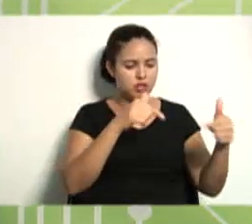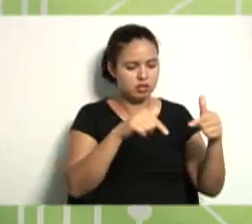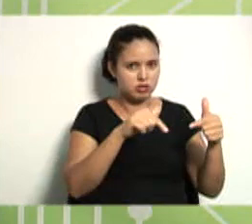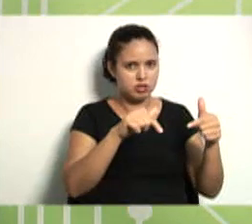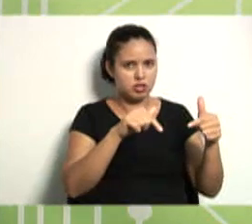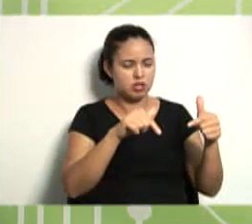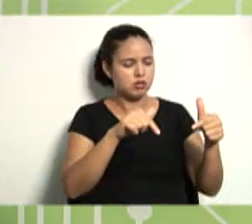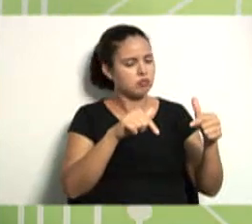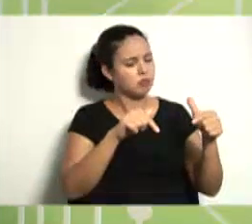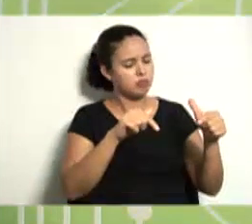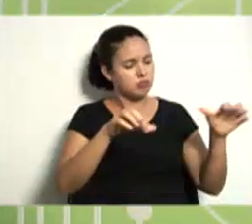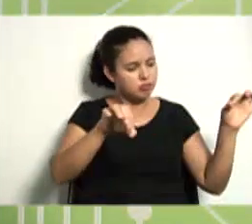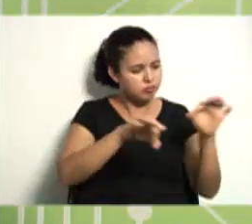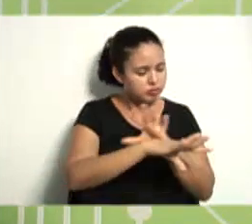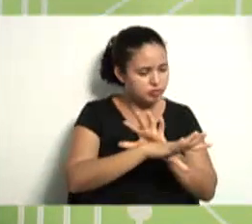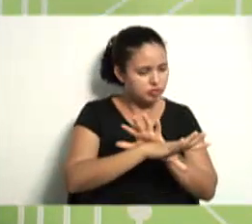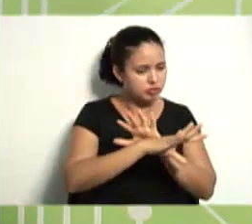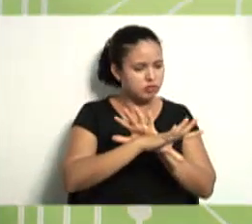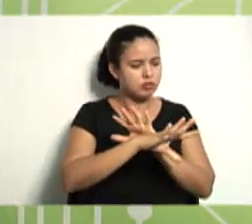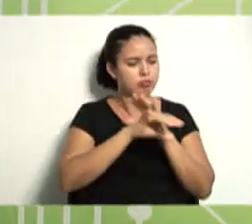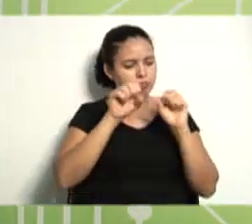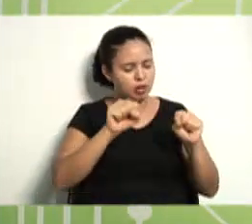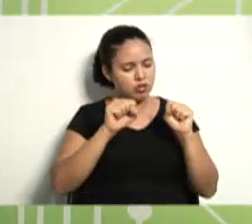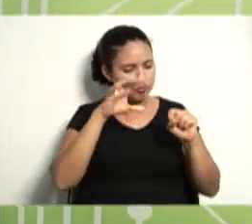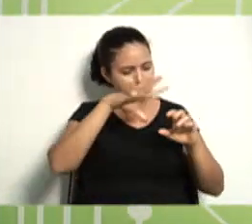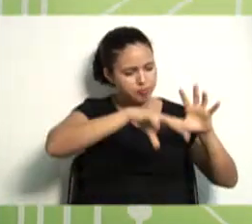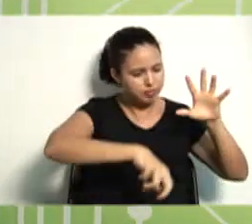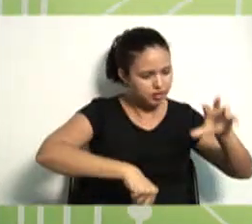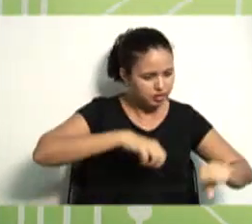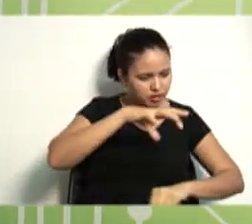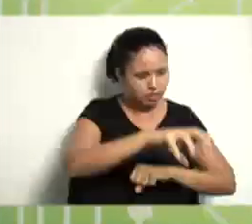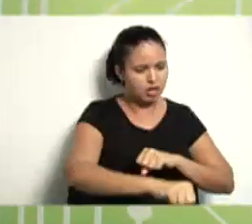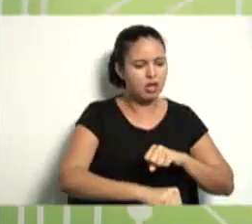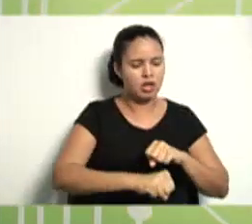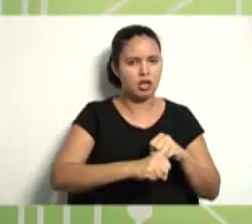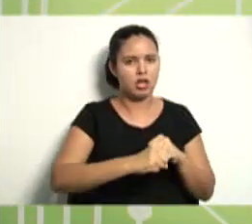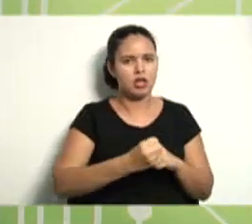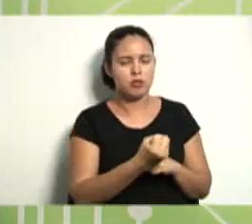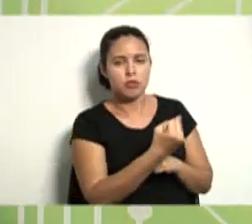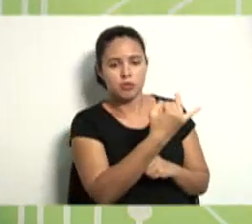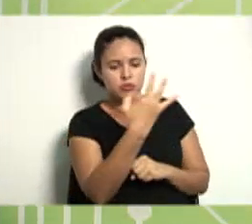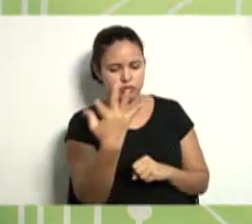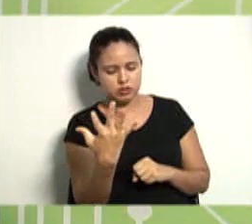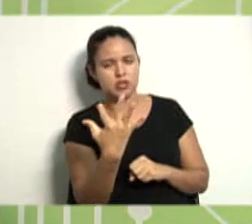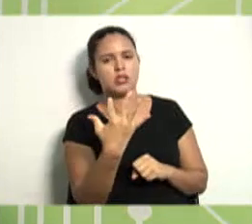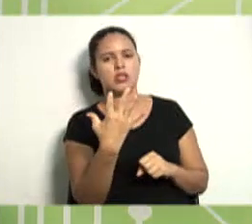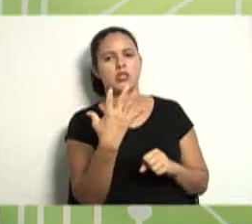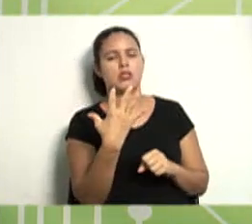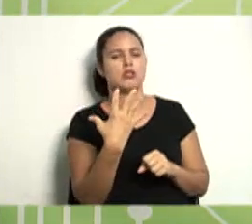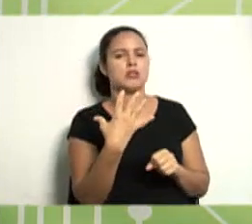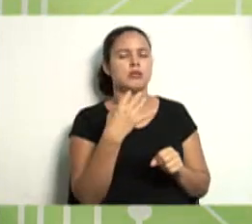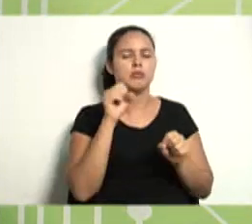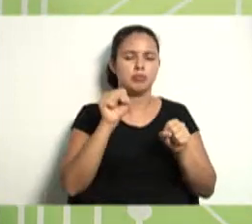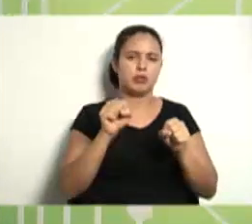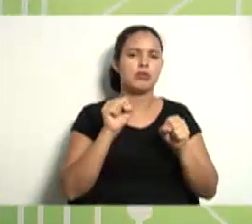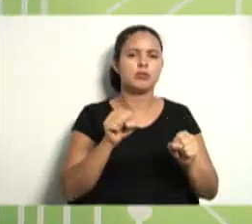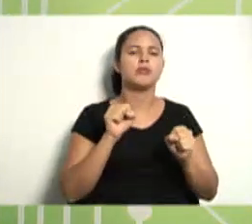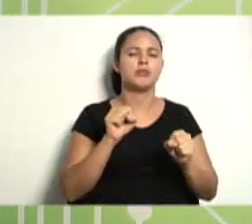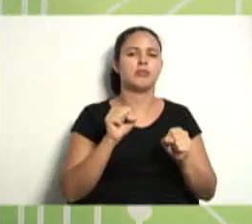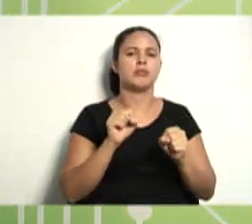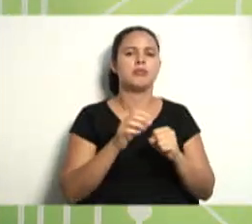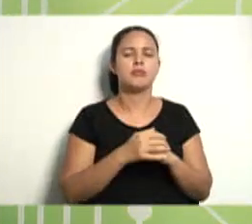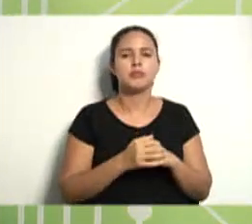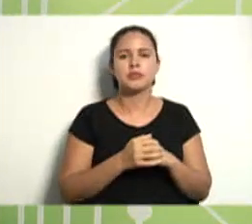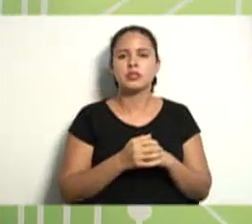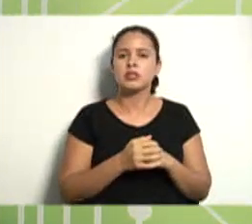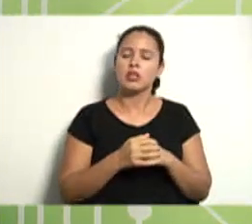produz algo que a gente pode pegar, que a gente pode contar, um objeto material.